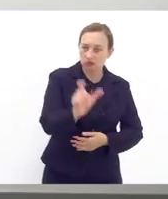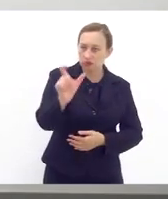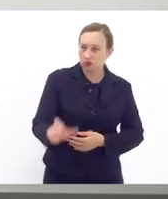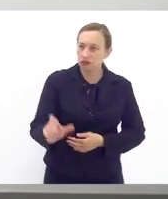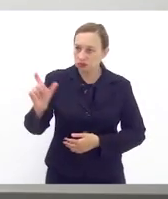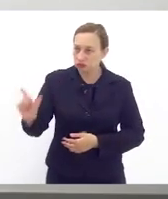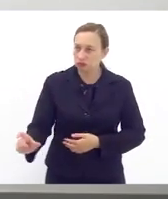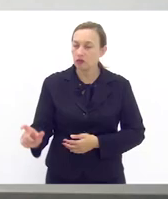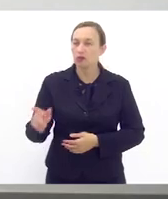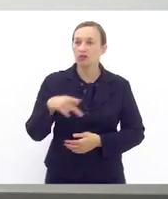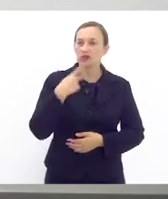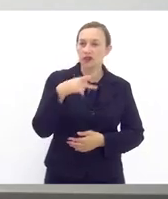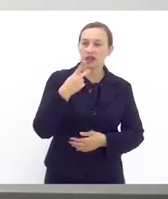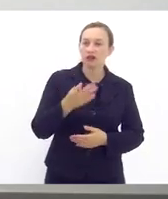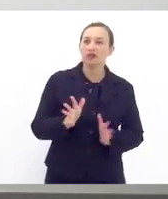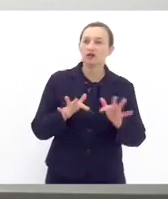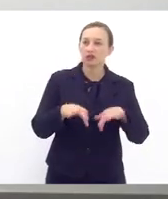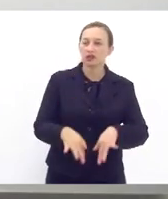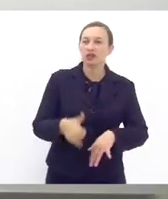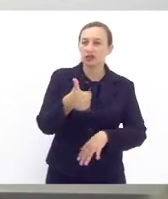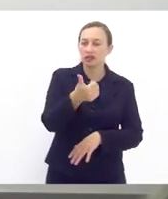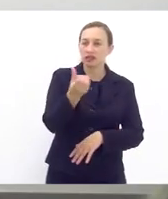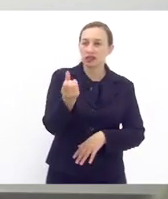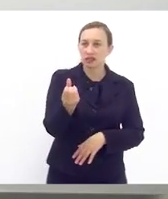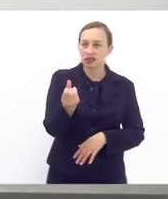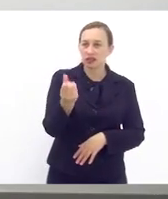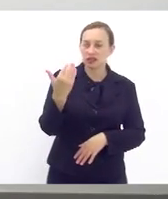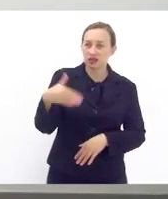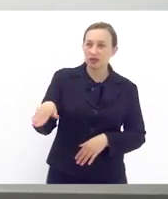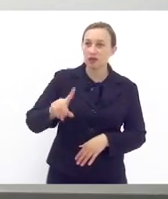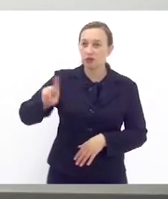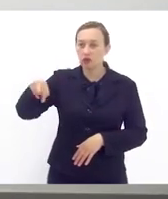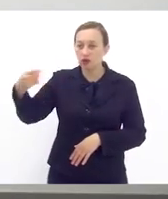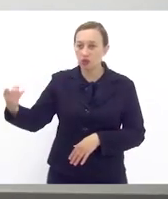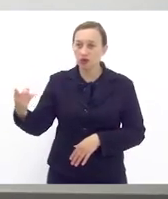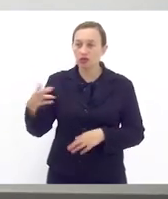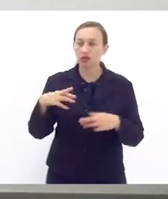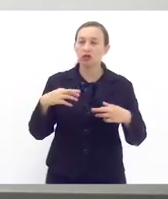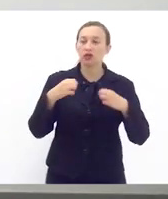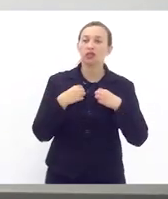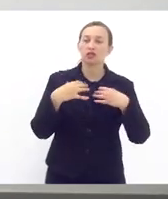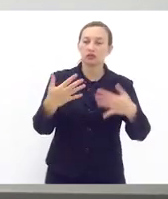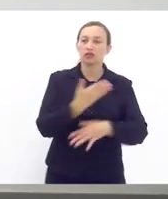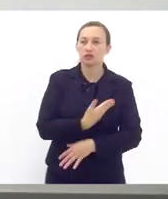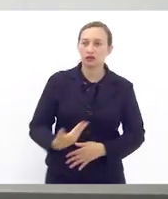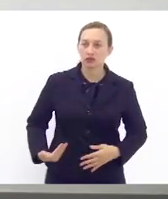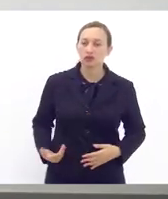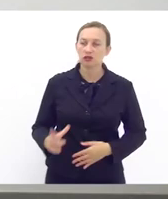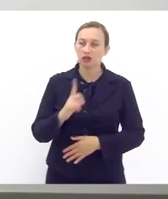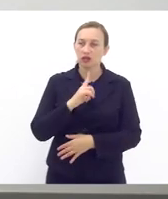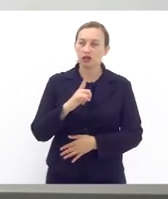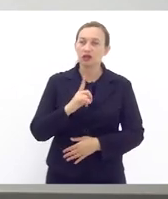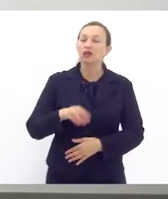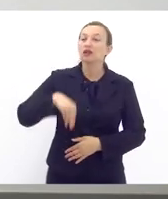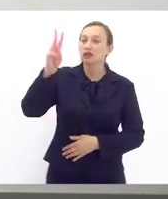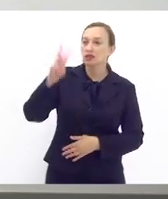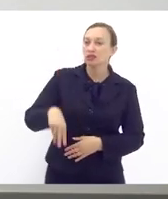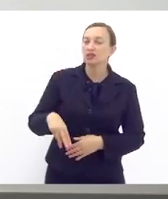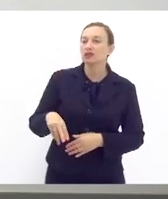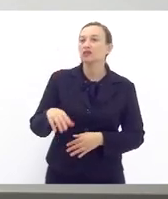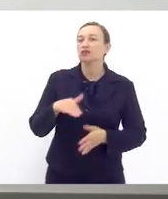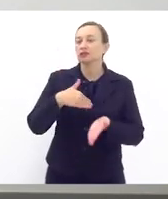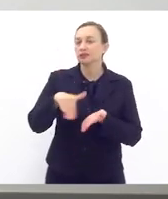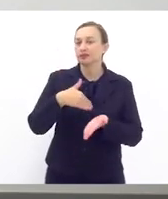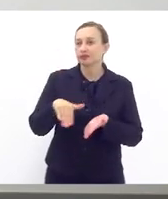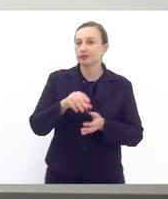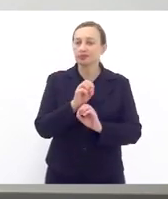que nós iremos encerrar os 16 e 30 porque outras audiências viram Então quem fala primeiro pela secretaria de educação por